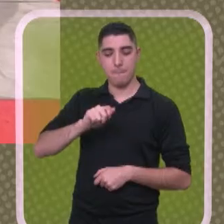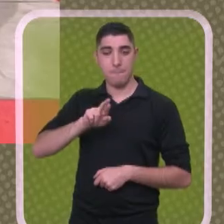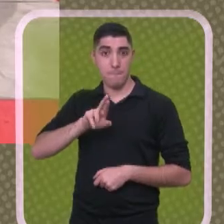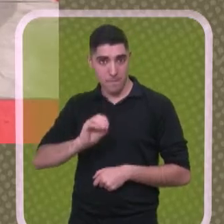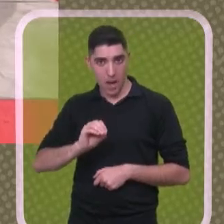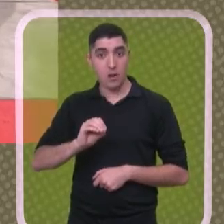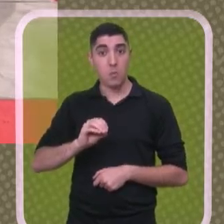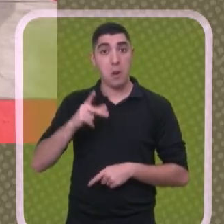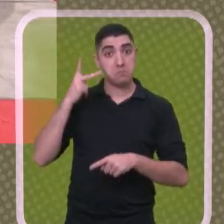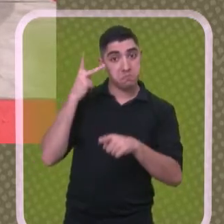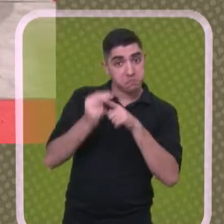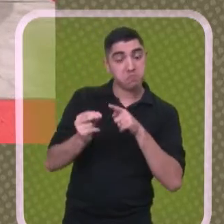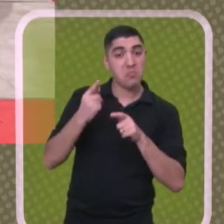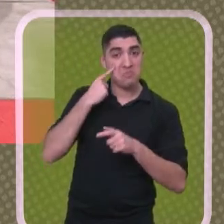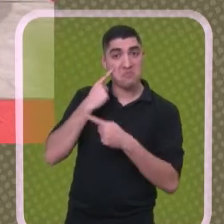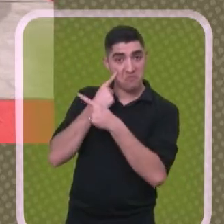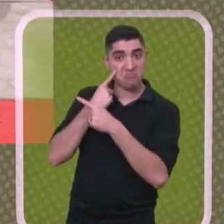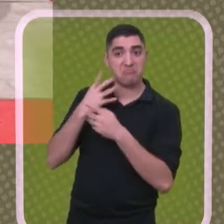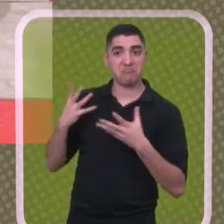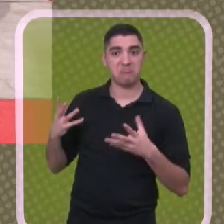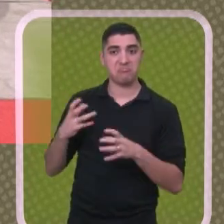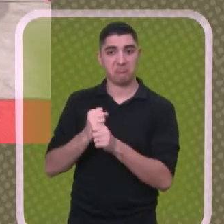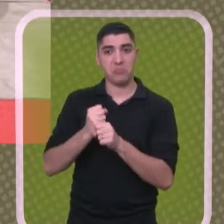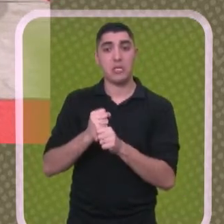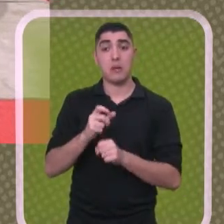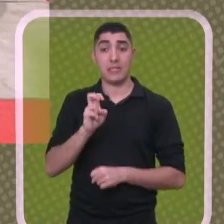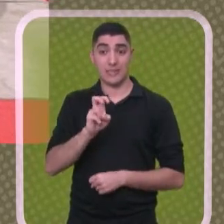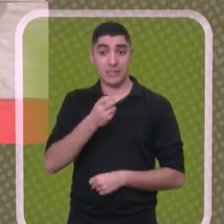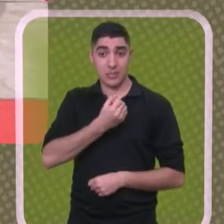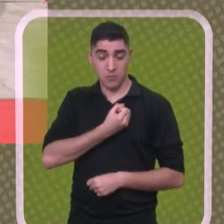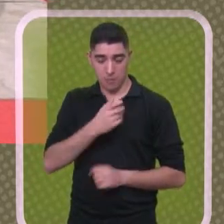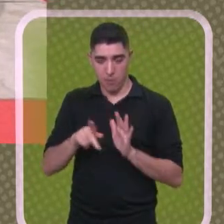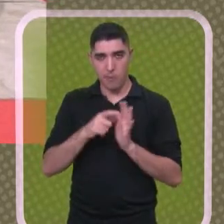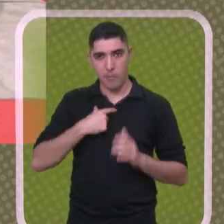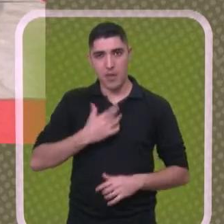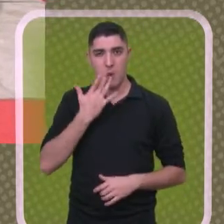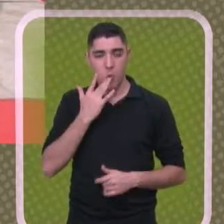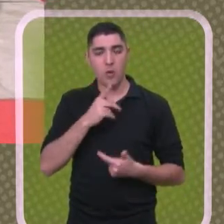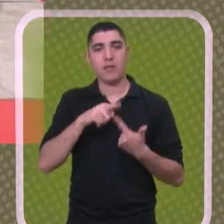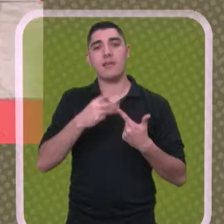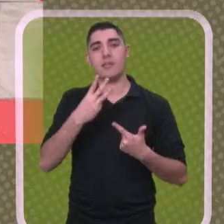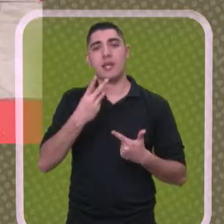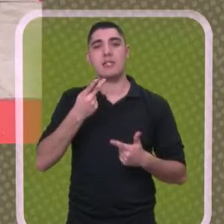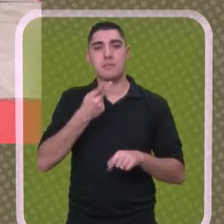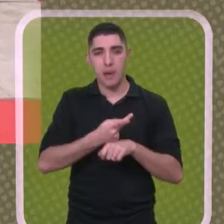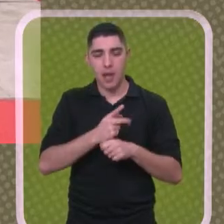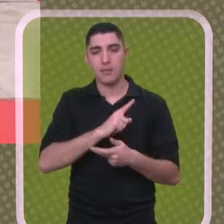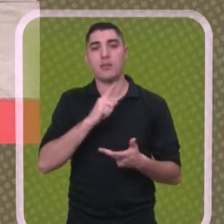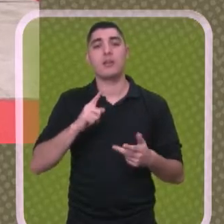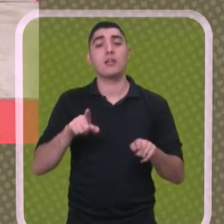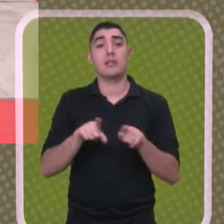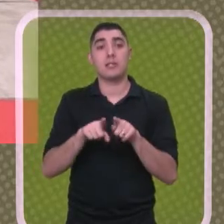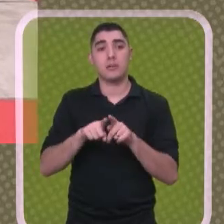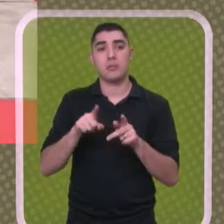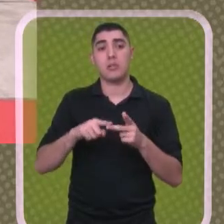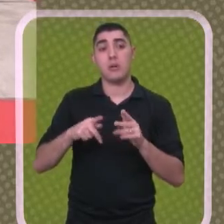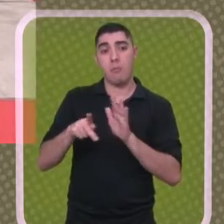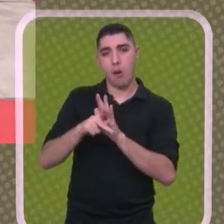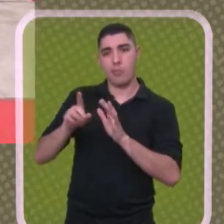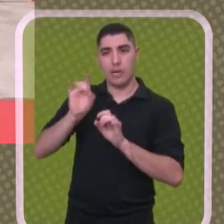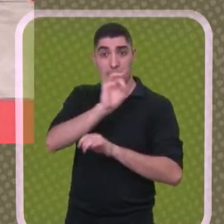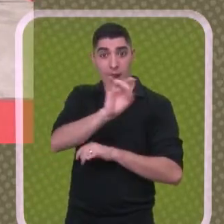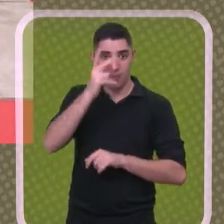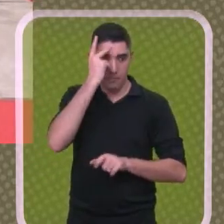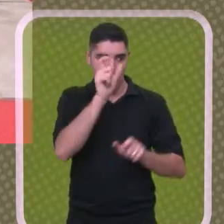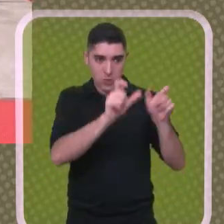campeão, somando 96 pontos e meio, com 5 medalhas de ouro, 3 de prata em provas individuais, além de uma medalha de ouro